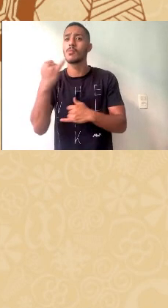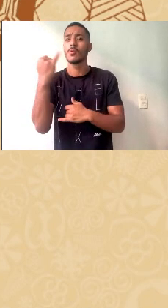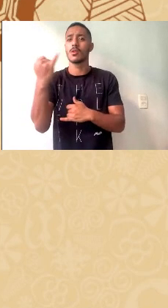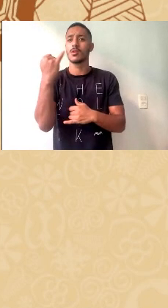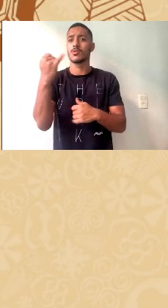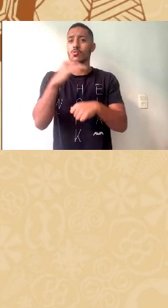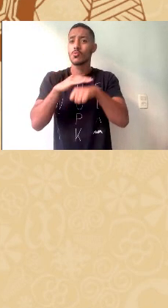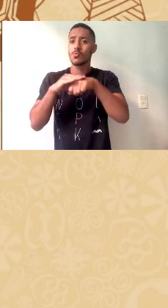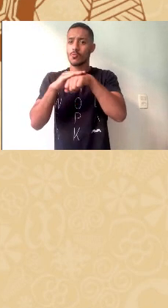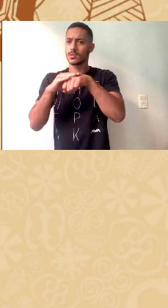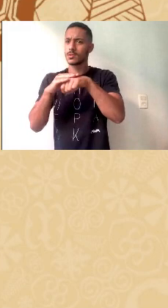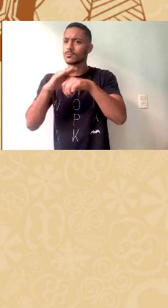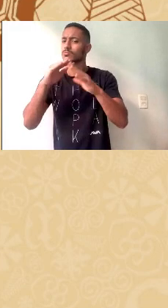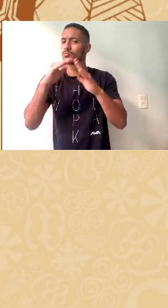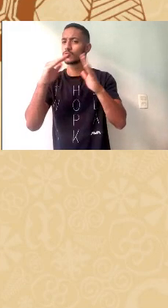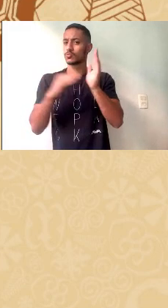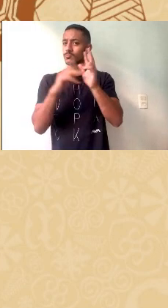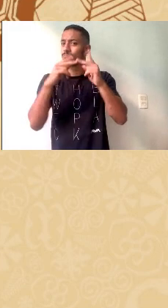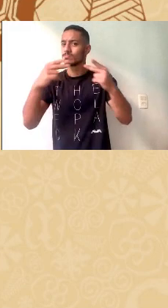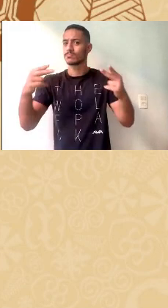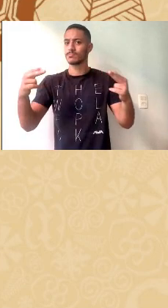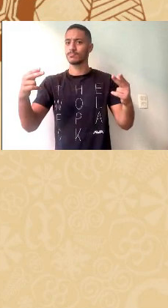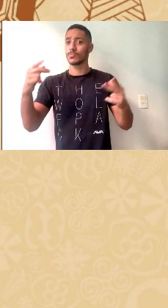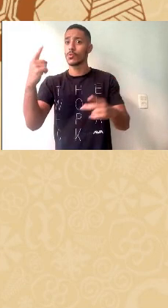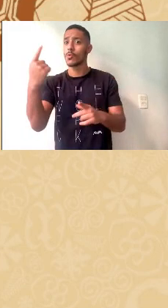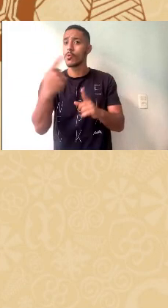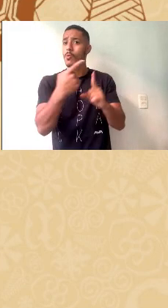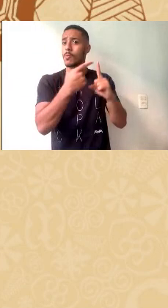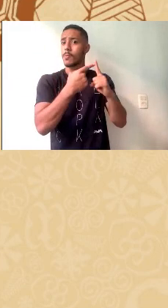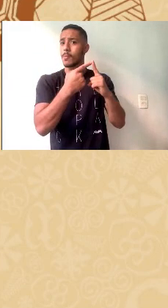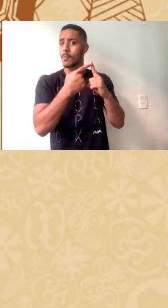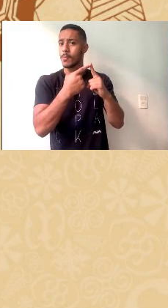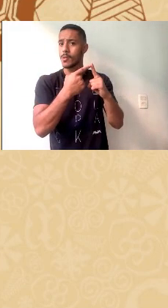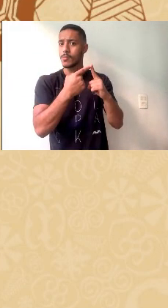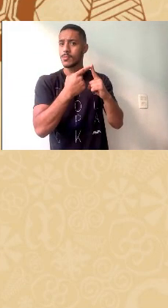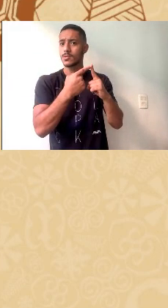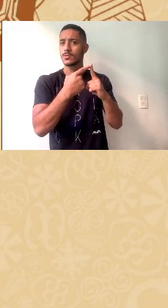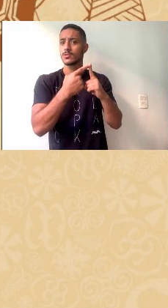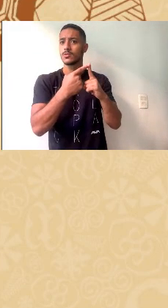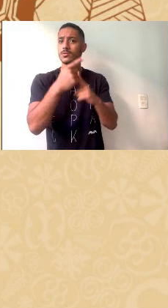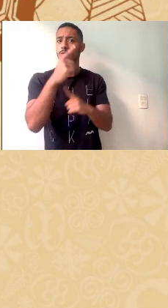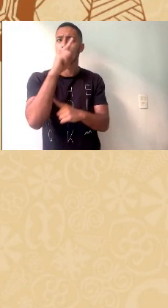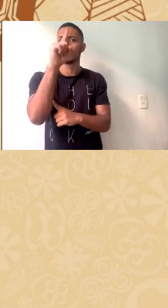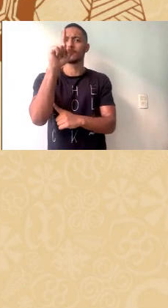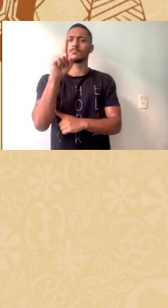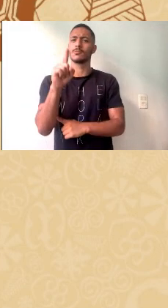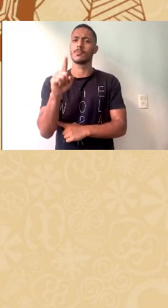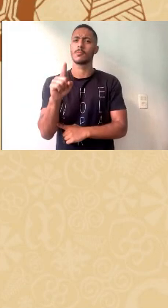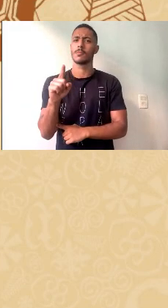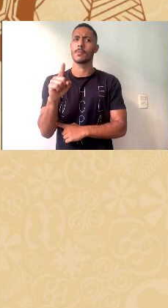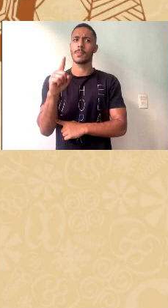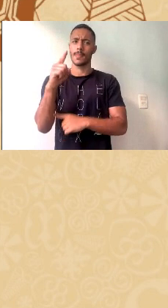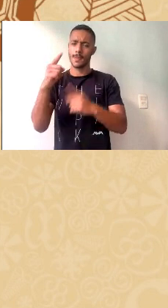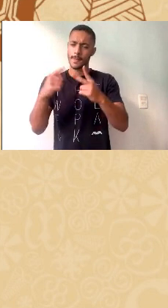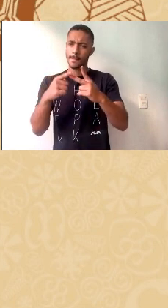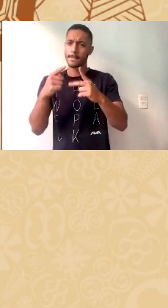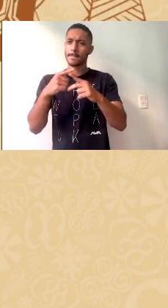perspectivas. Então, o primeiro ponto talvez que eu teria algum tensionamento é porque ele está...